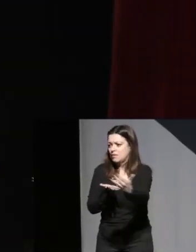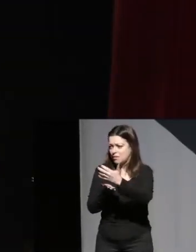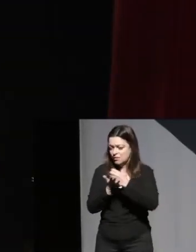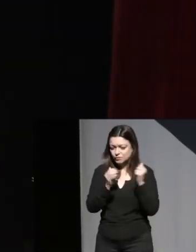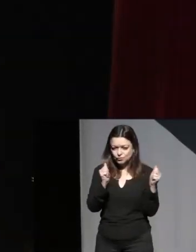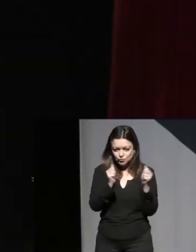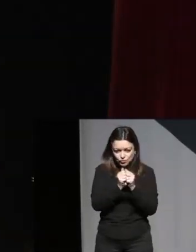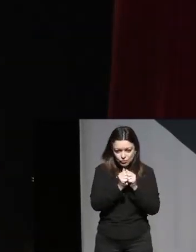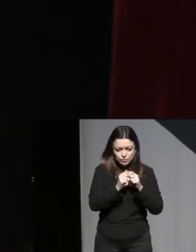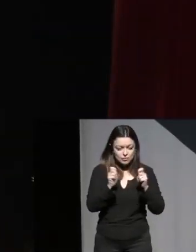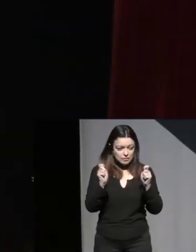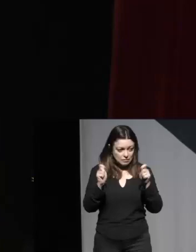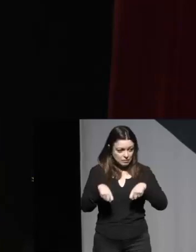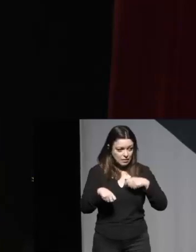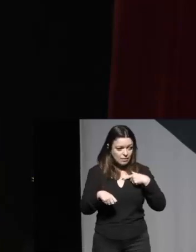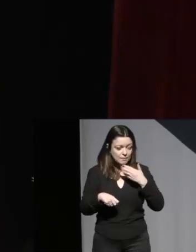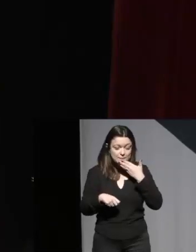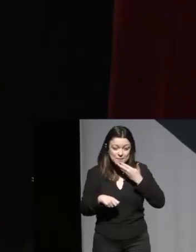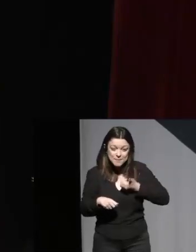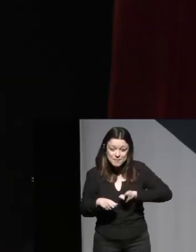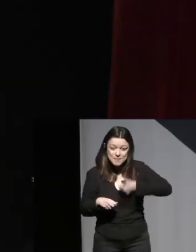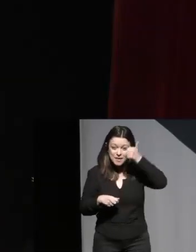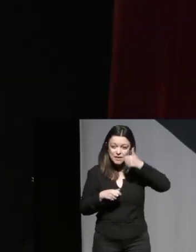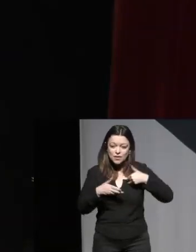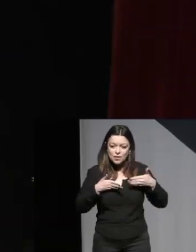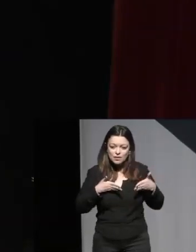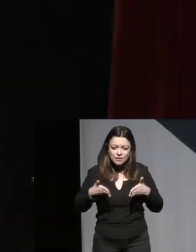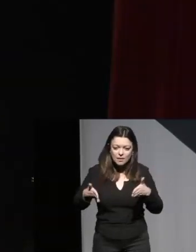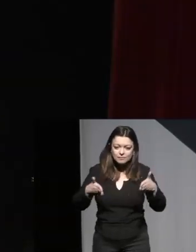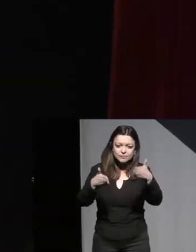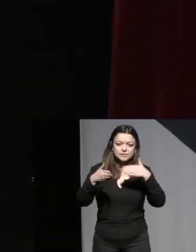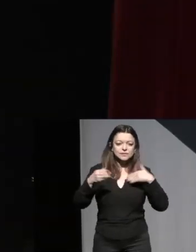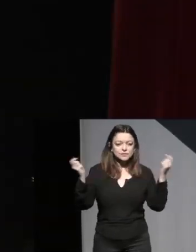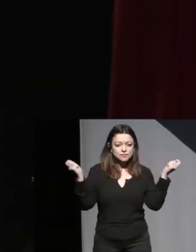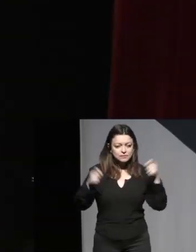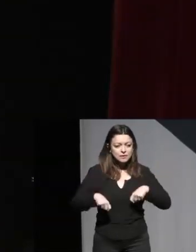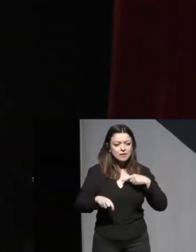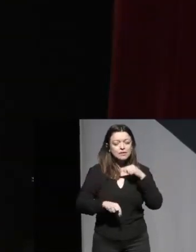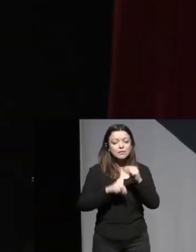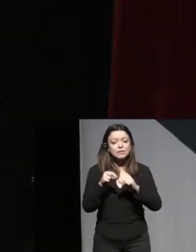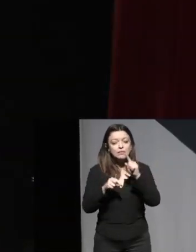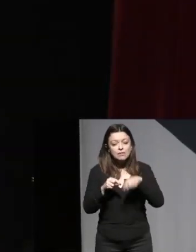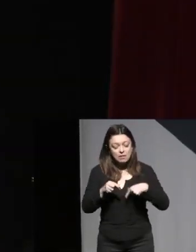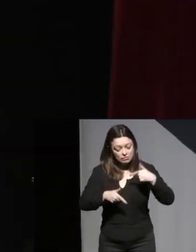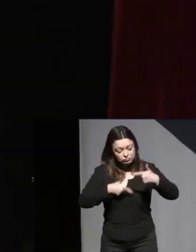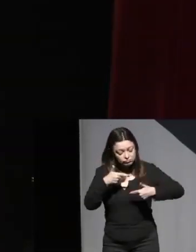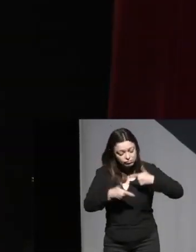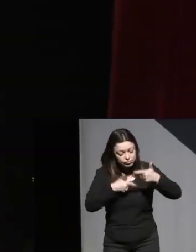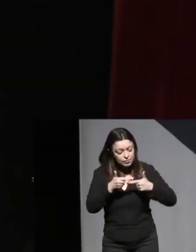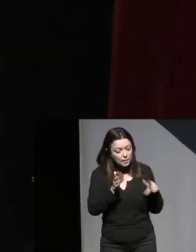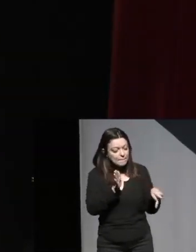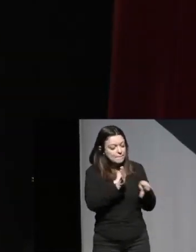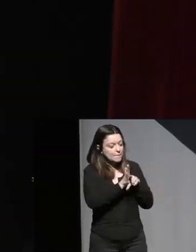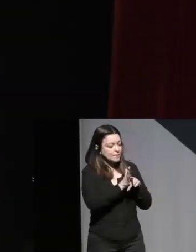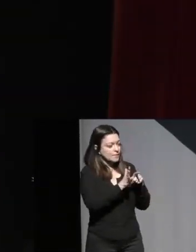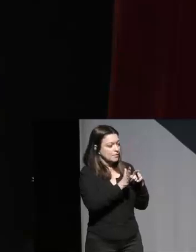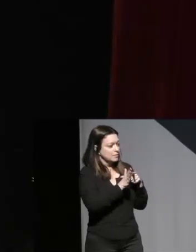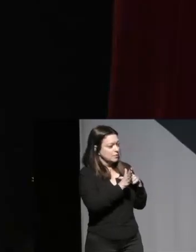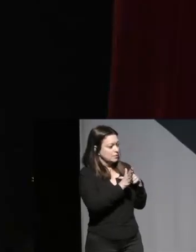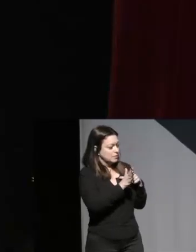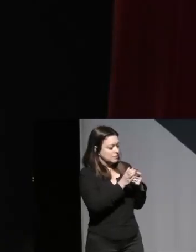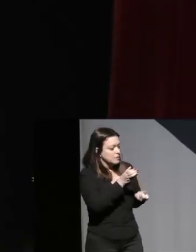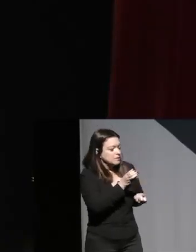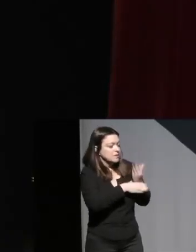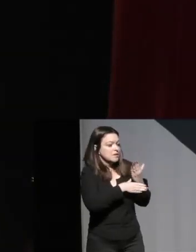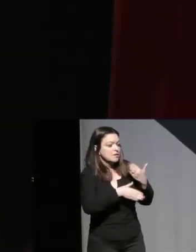ser tomado e o mais seguro é você desenvolver a atividade patrimonial. Porque a tributação, sem sombra